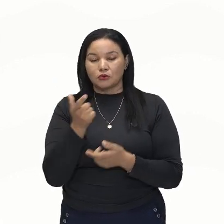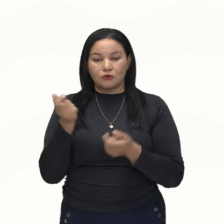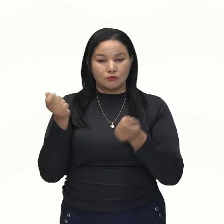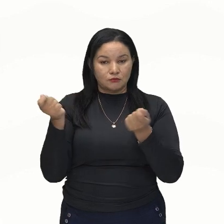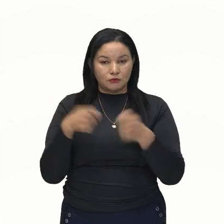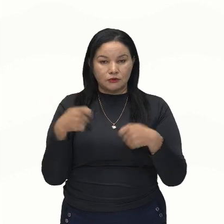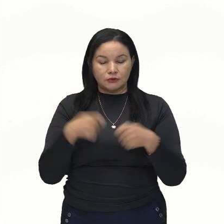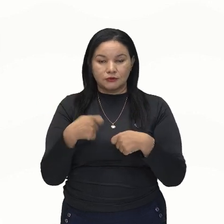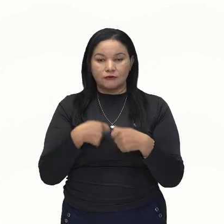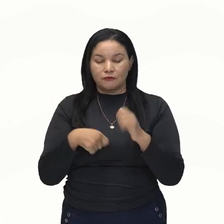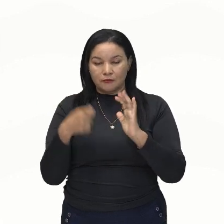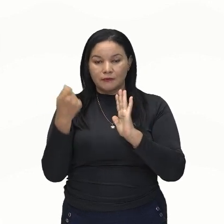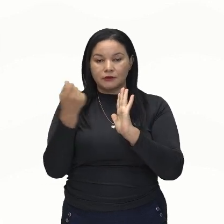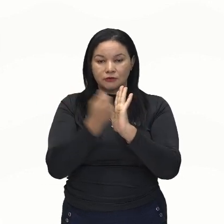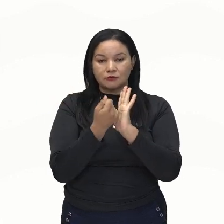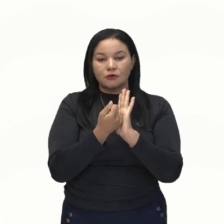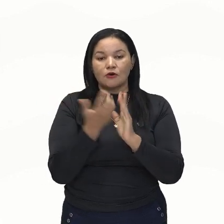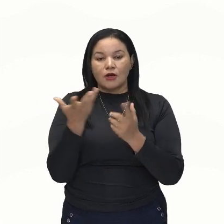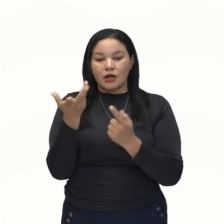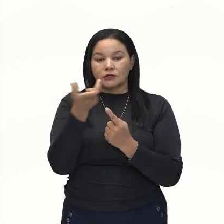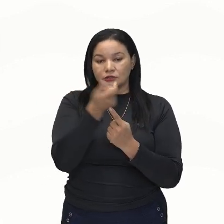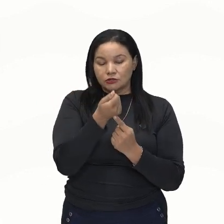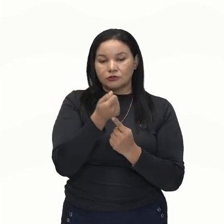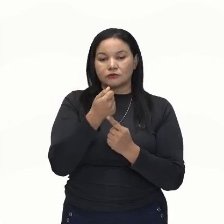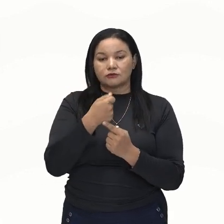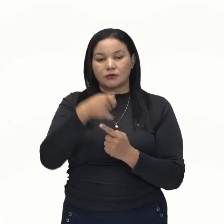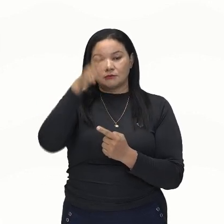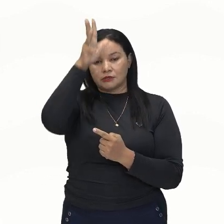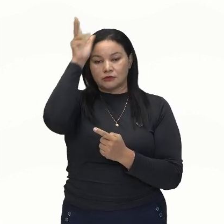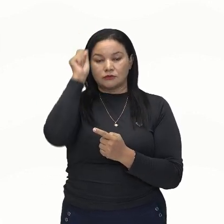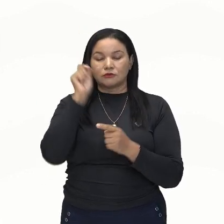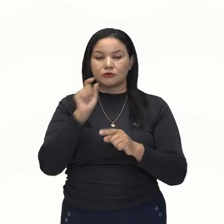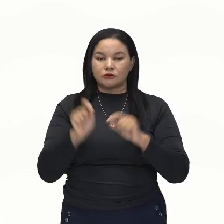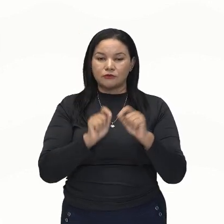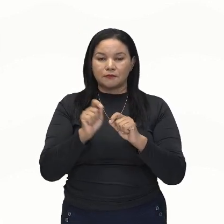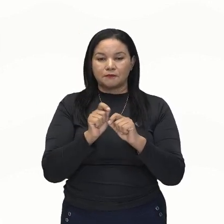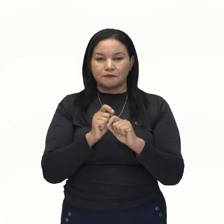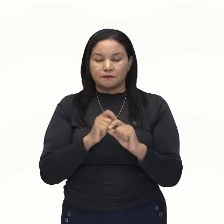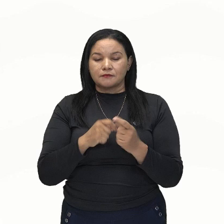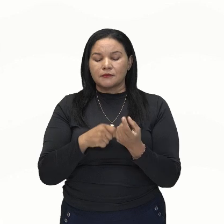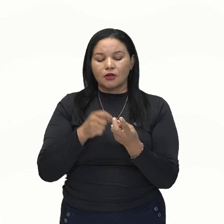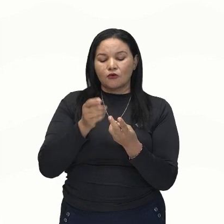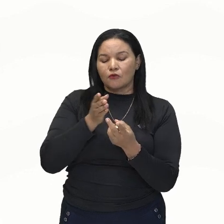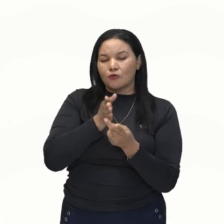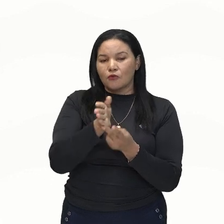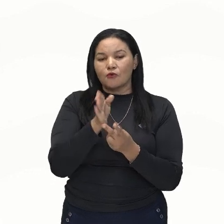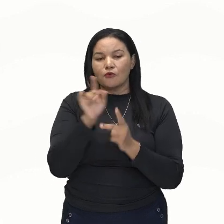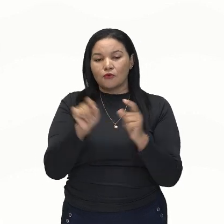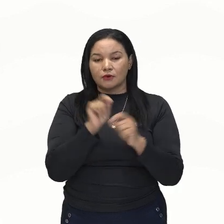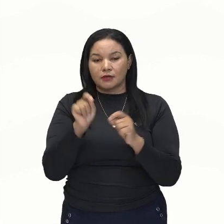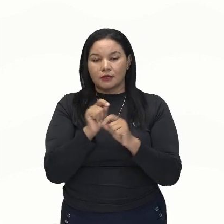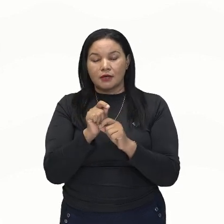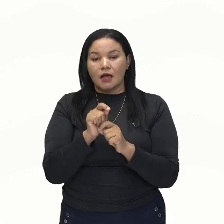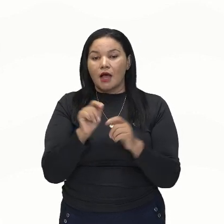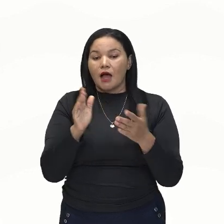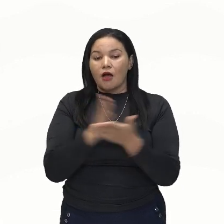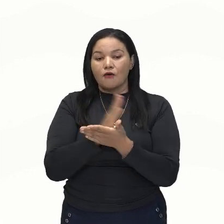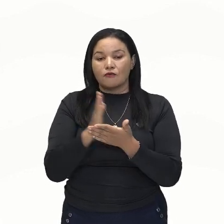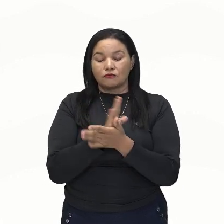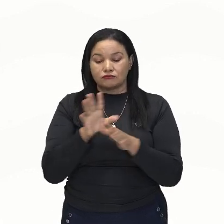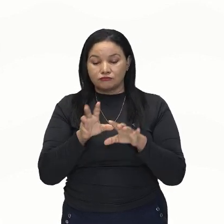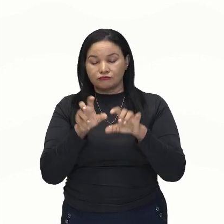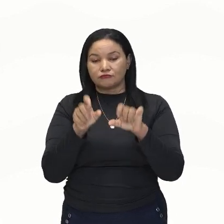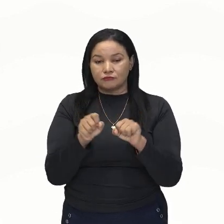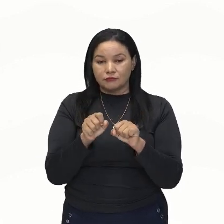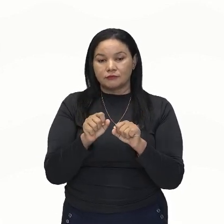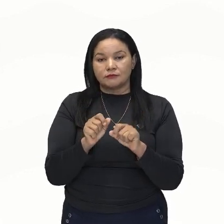artístico amazônico seriam os bens imateriais. Como o próprio nome diz, tem uma